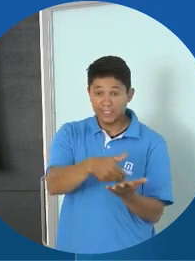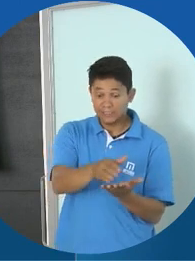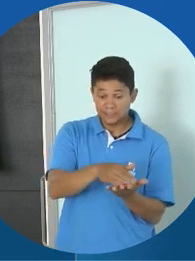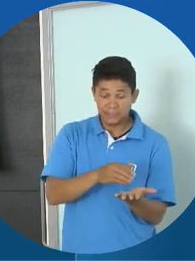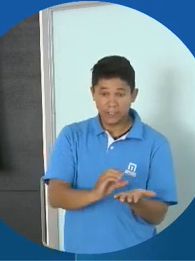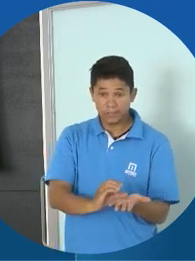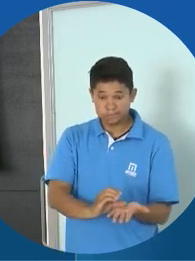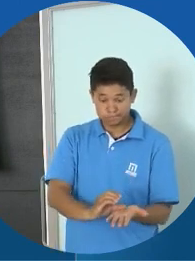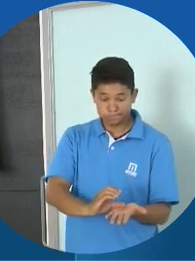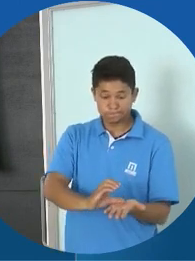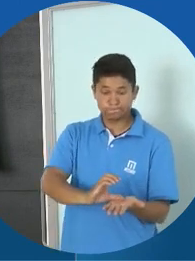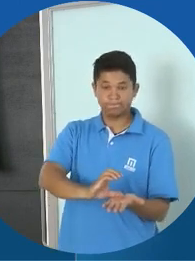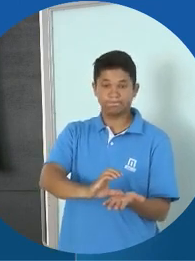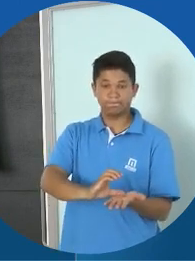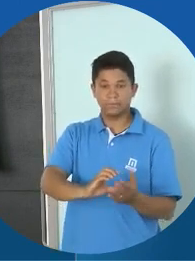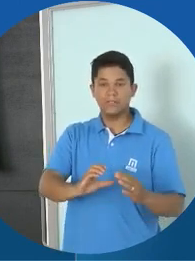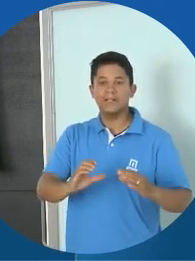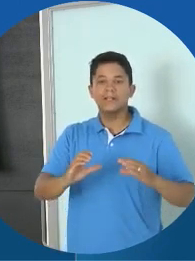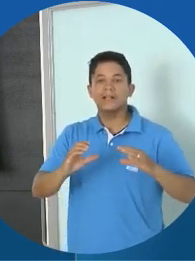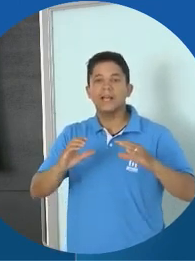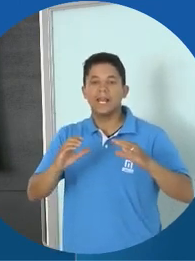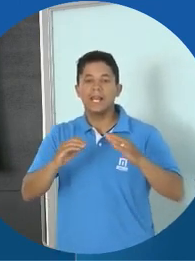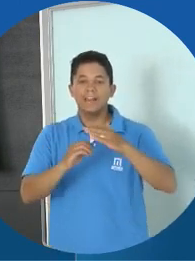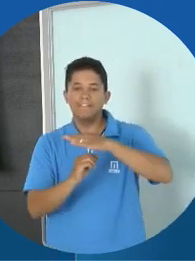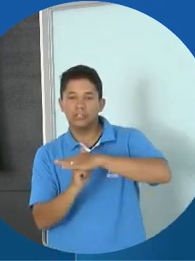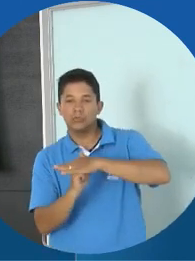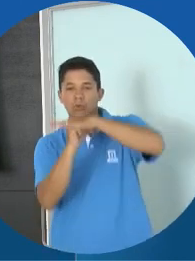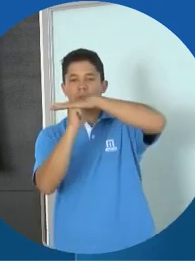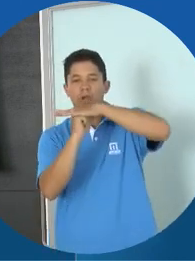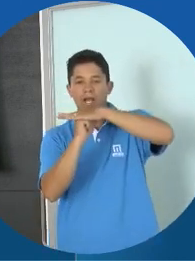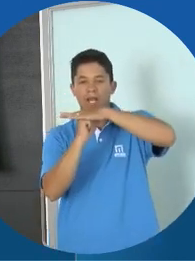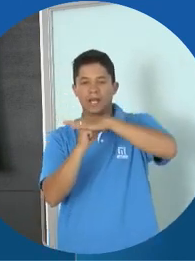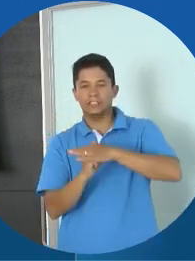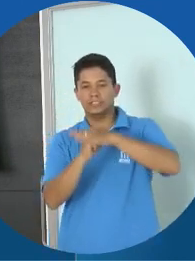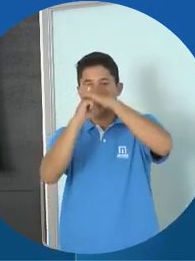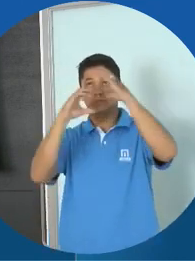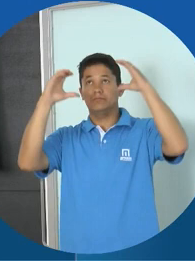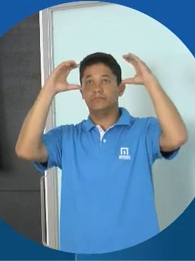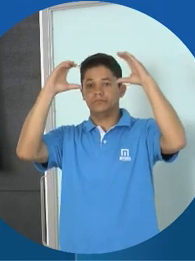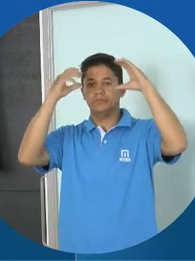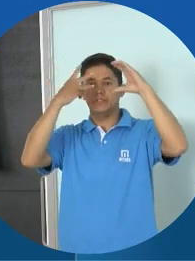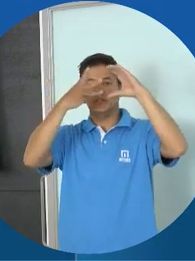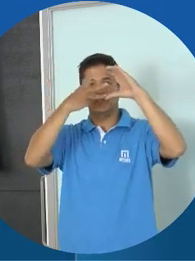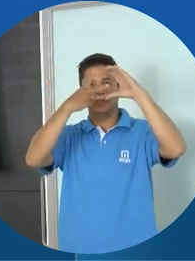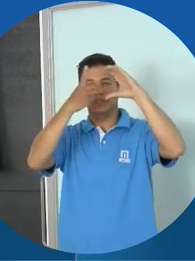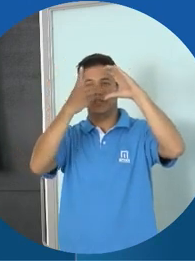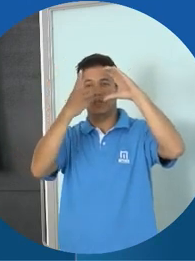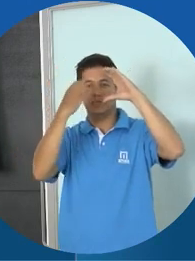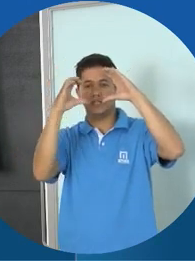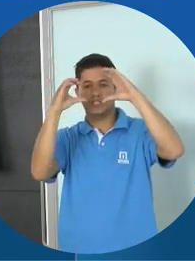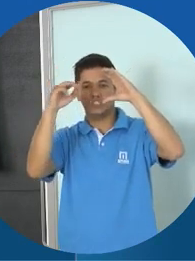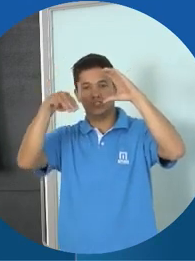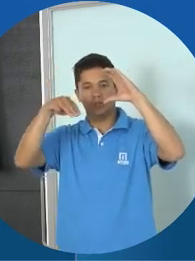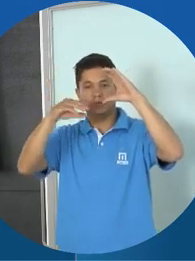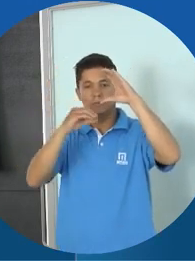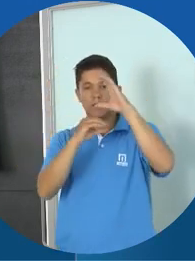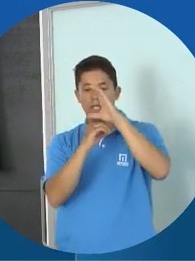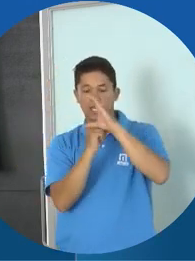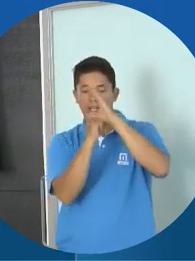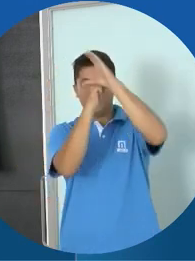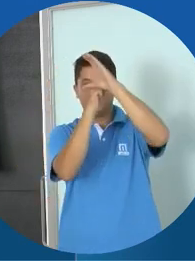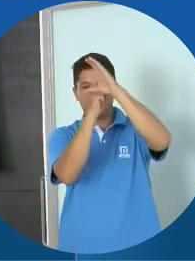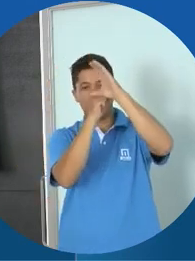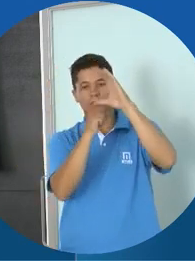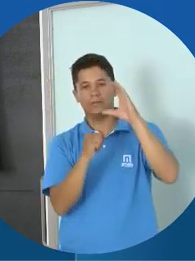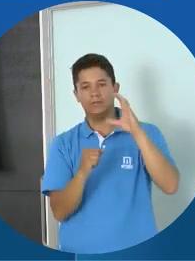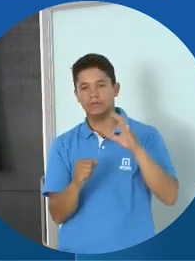levantando uma laje, um elemento de 31 centímetros, e, para a gente dificultar um pouco a situação, a gente ainda